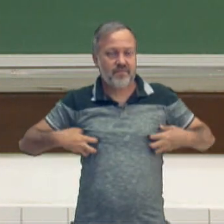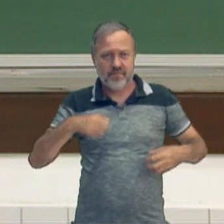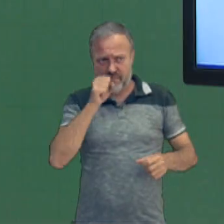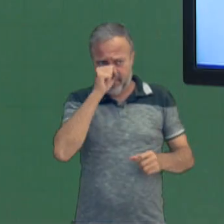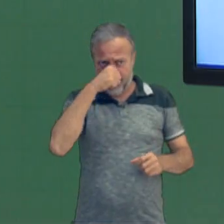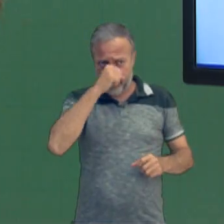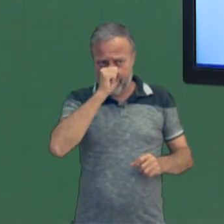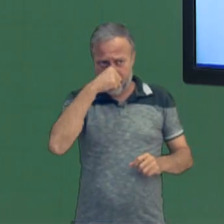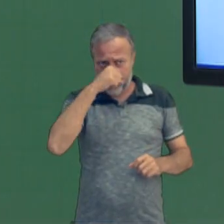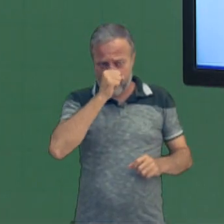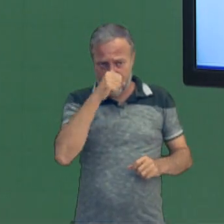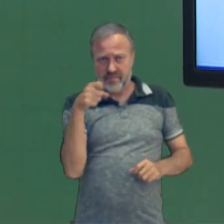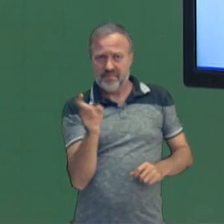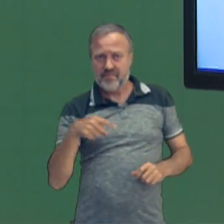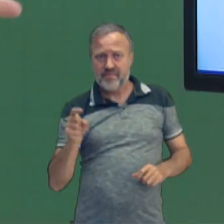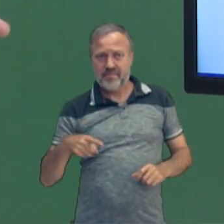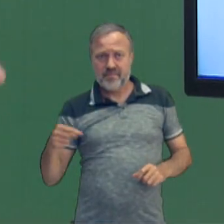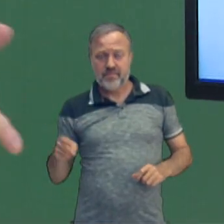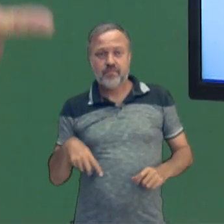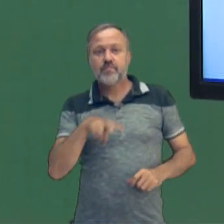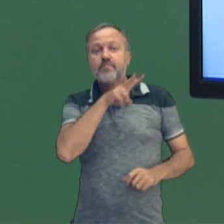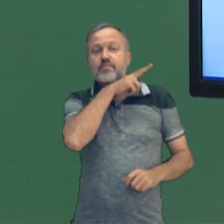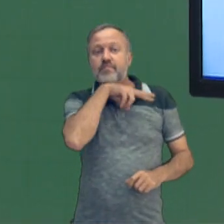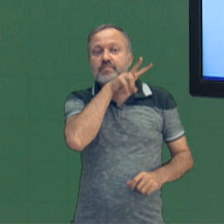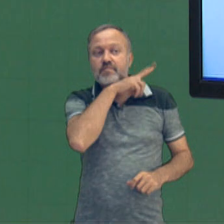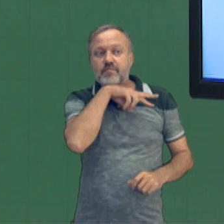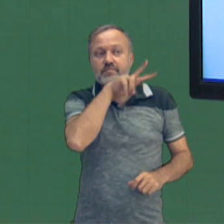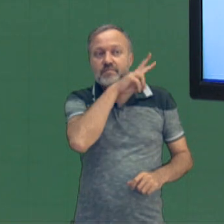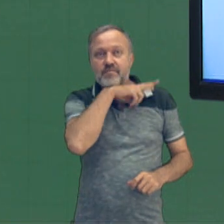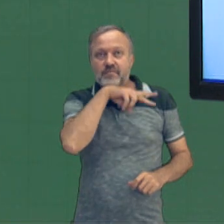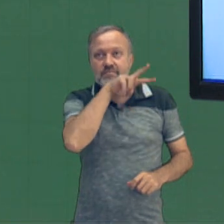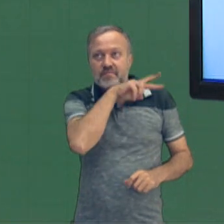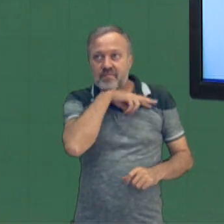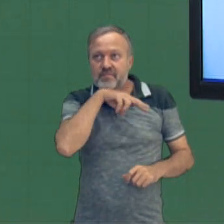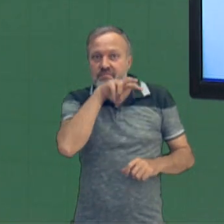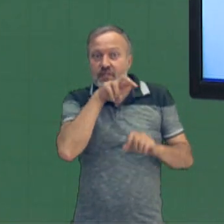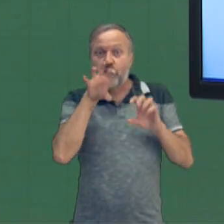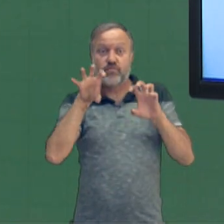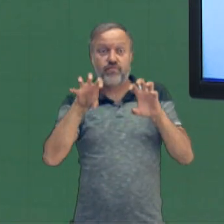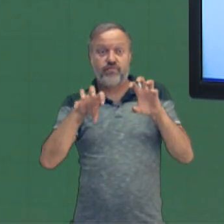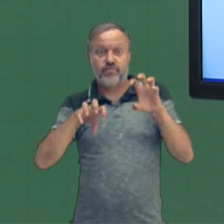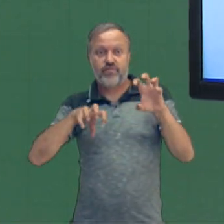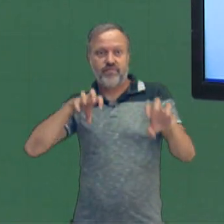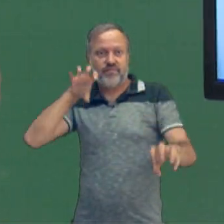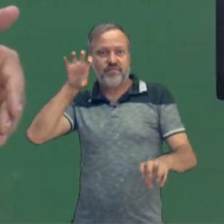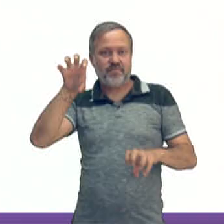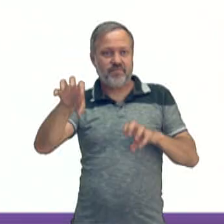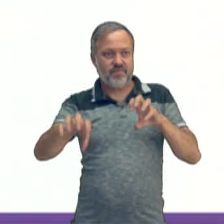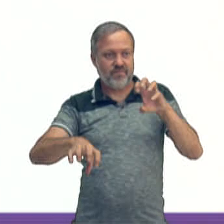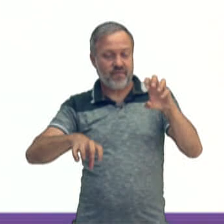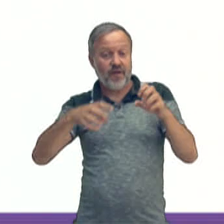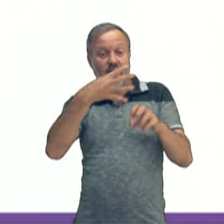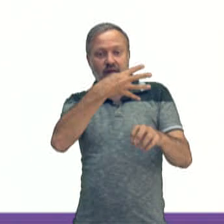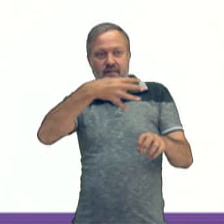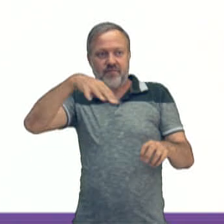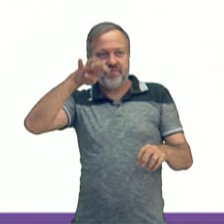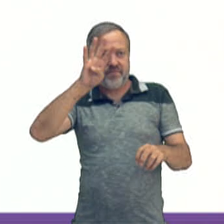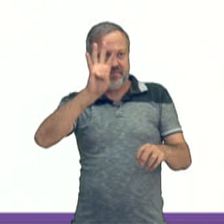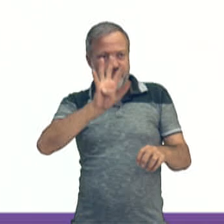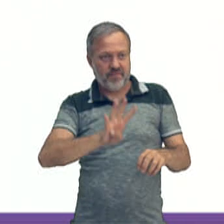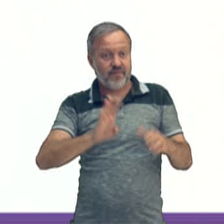porco, rato, serpente e tigre. O calendário chinês está no ano da